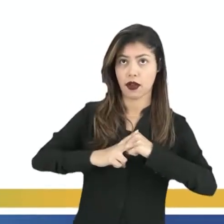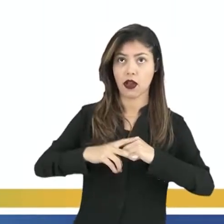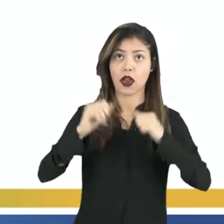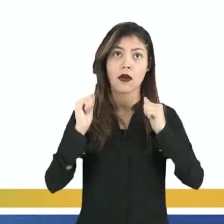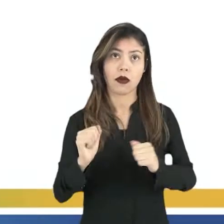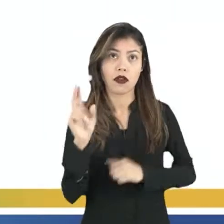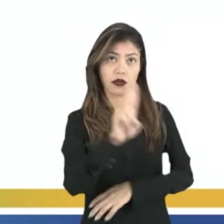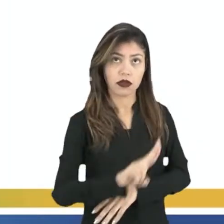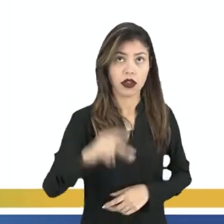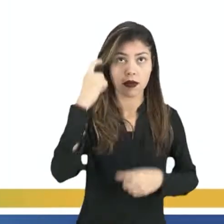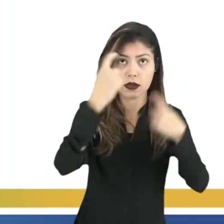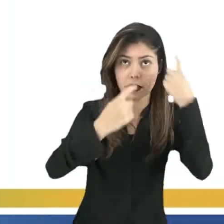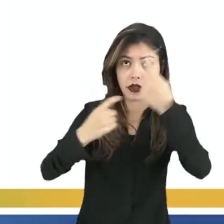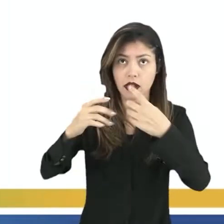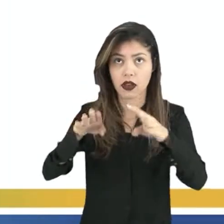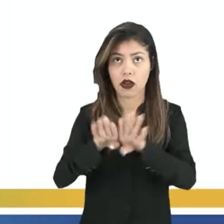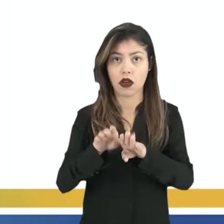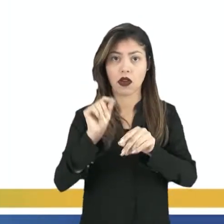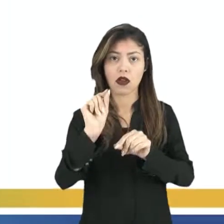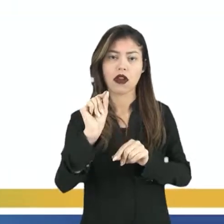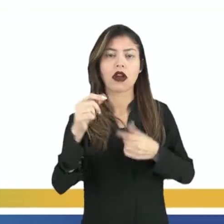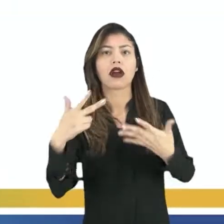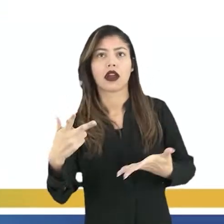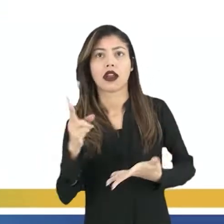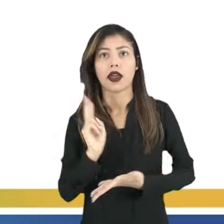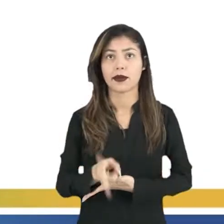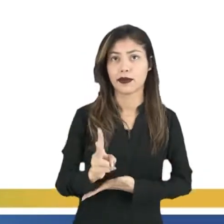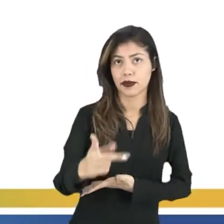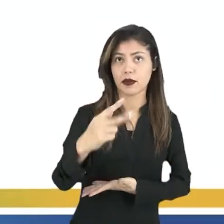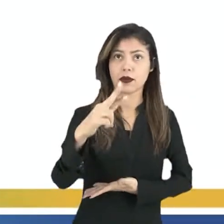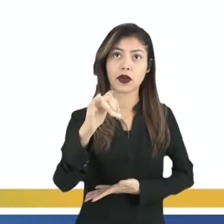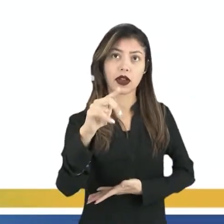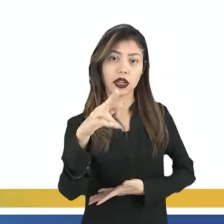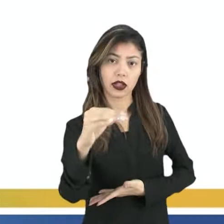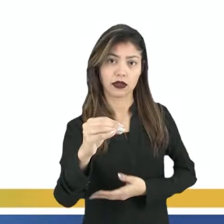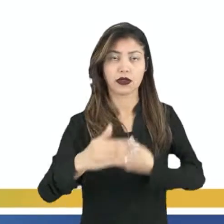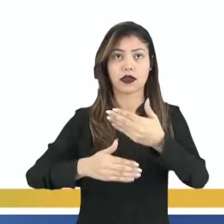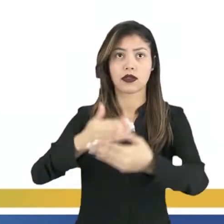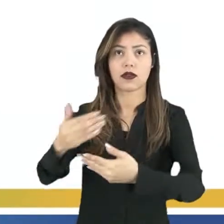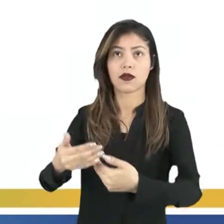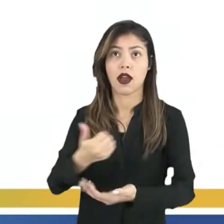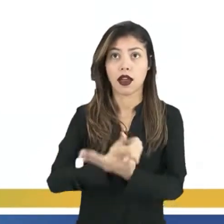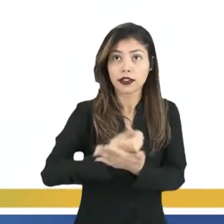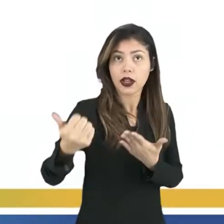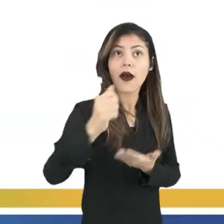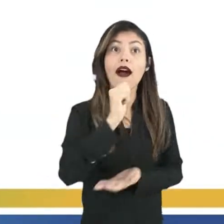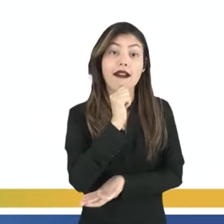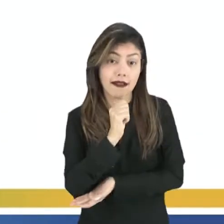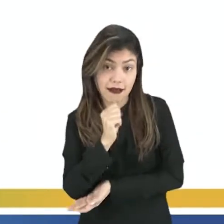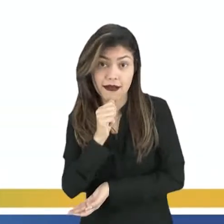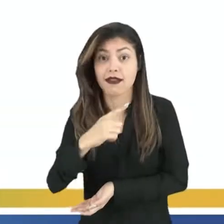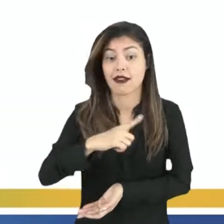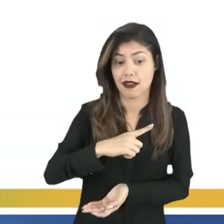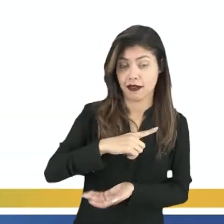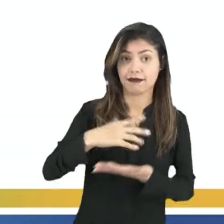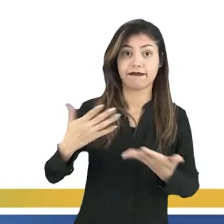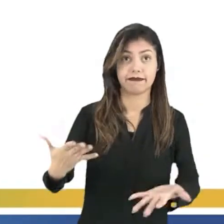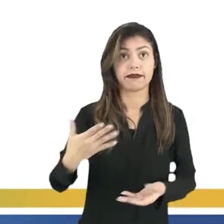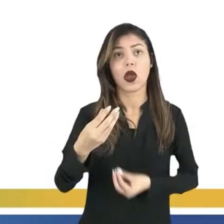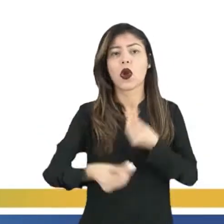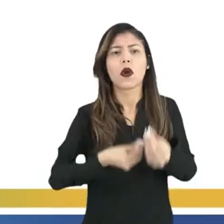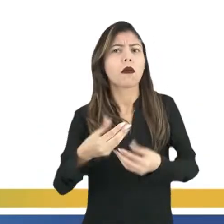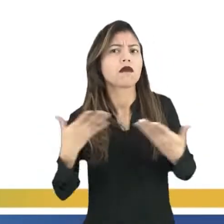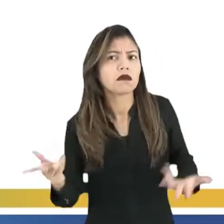ser usado para expressar uma situação que está em progresso, ou seja, uma ação que ainda está acontecendo. Como